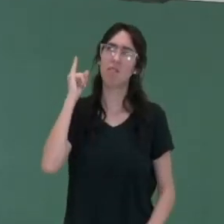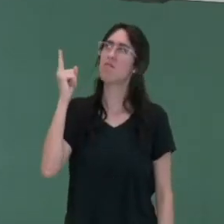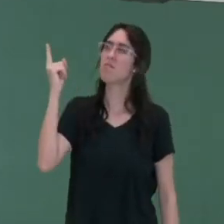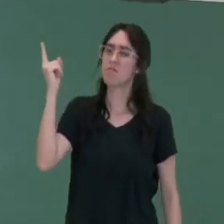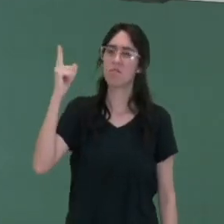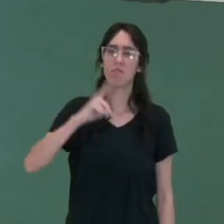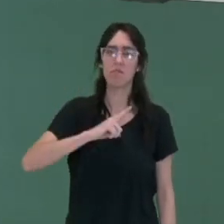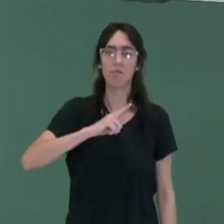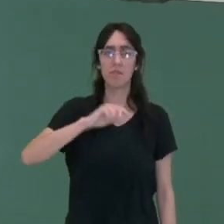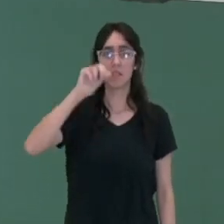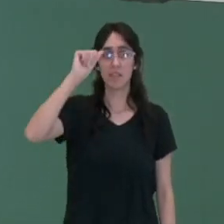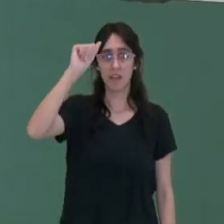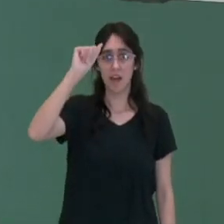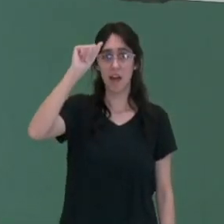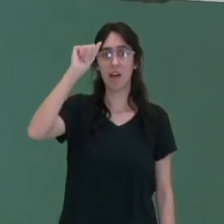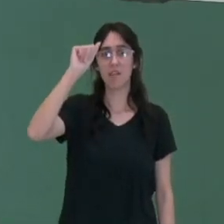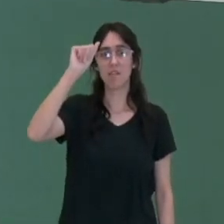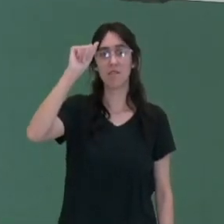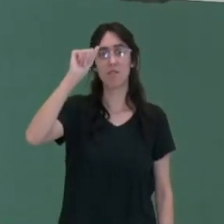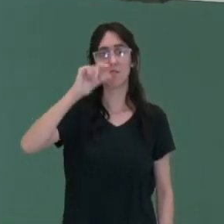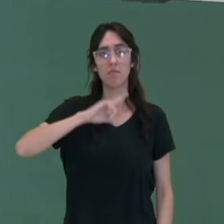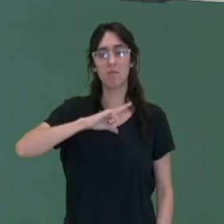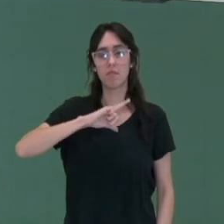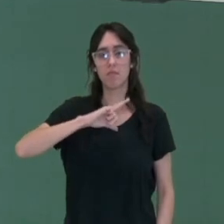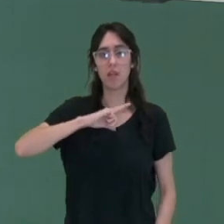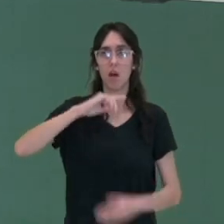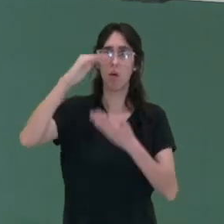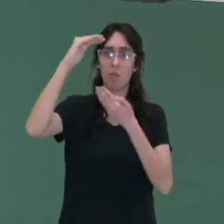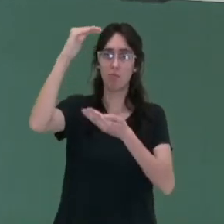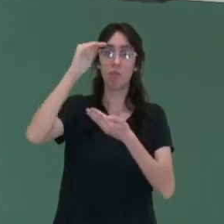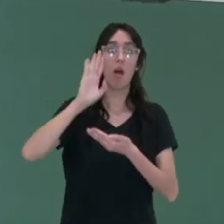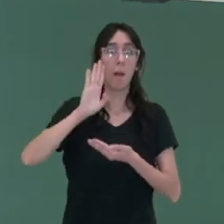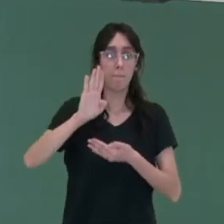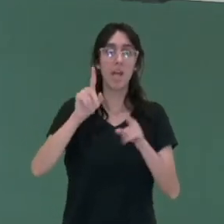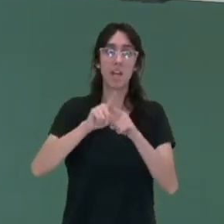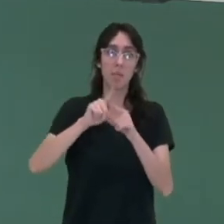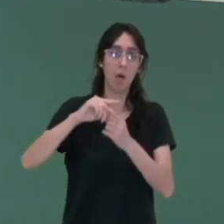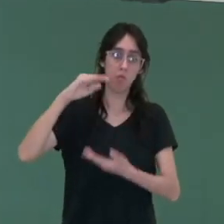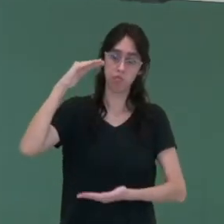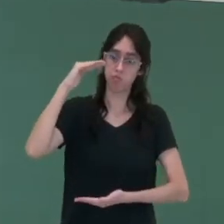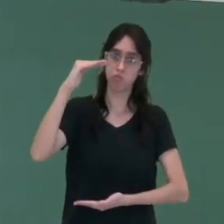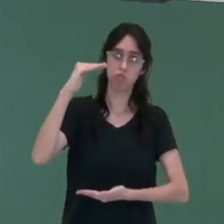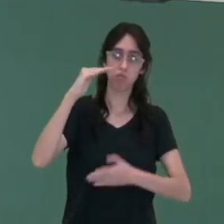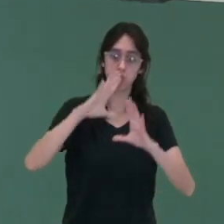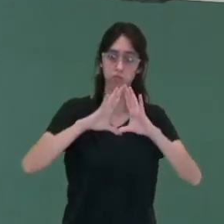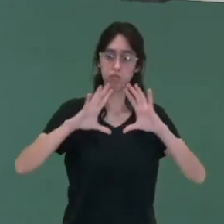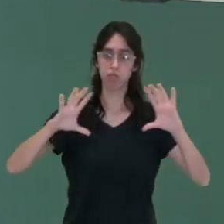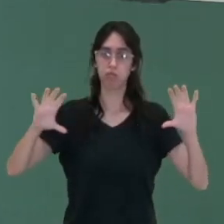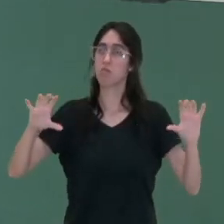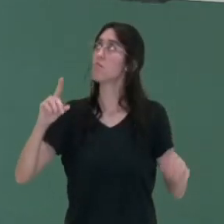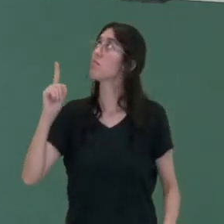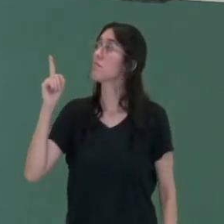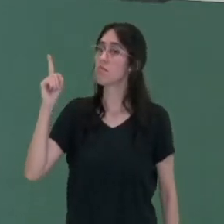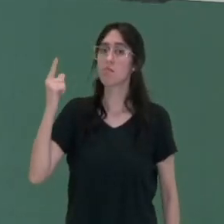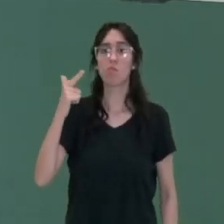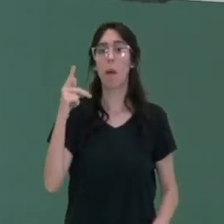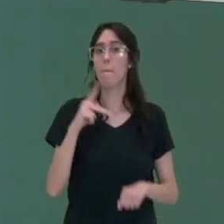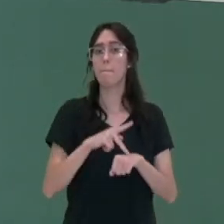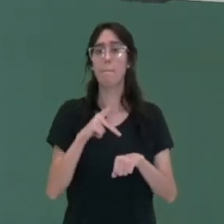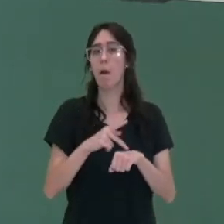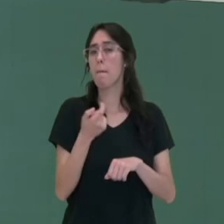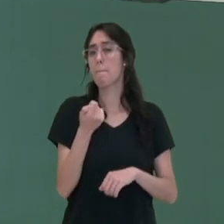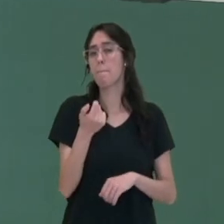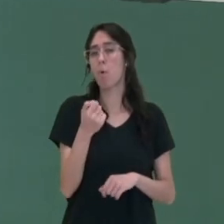ele é bastante extenso e o horizonte B também bastante extenso, o que faz com que não seja um solo com muitas rochas, porque elas